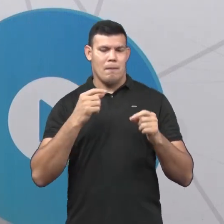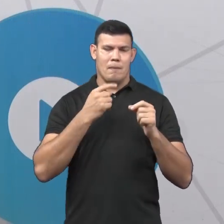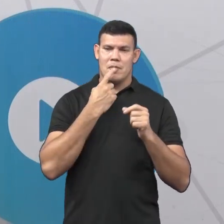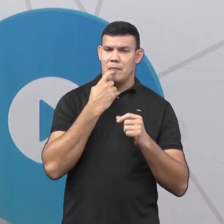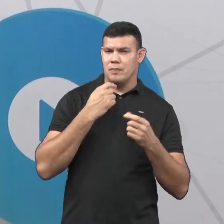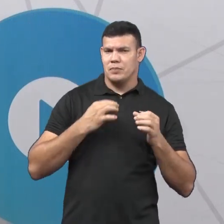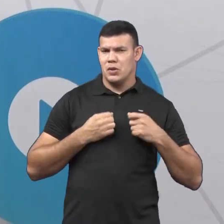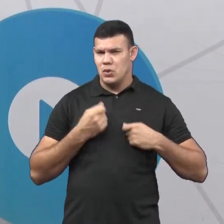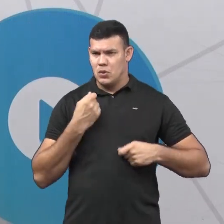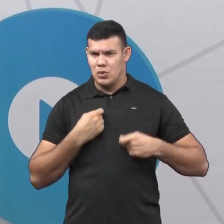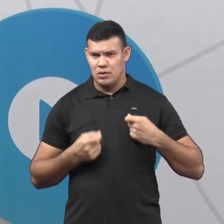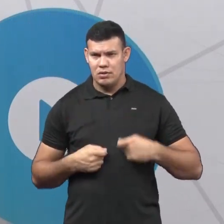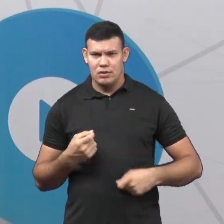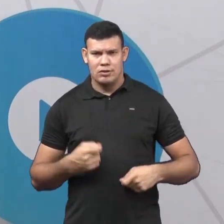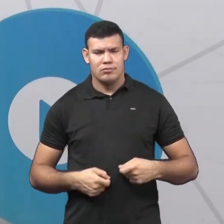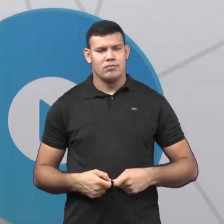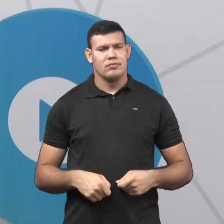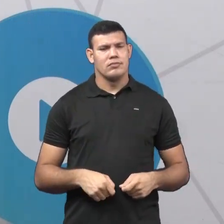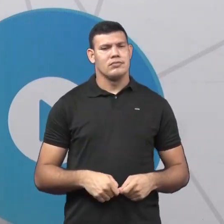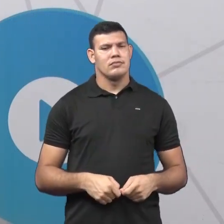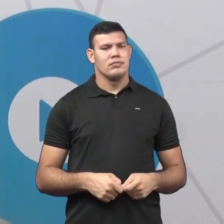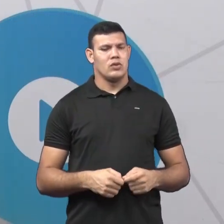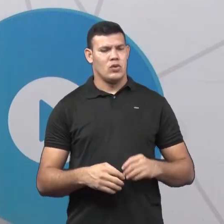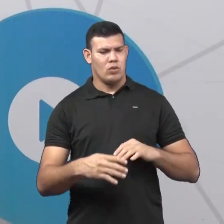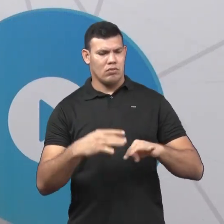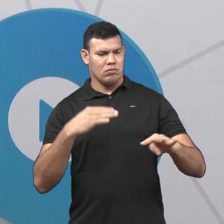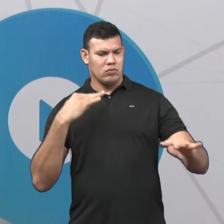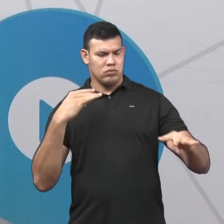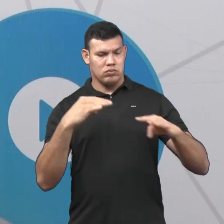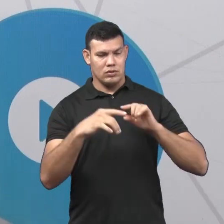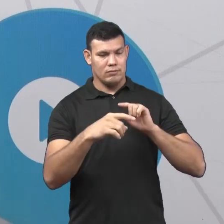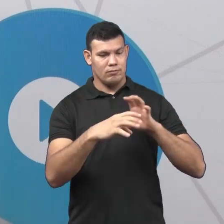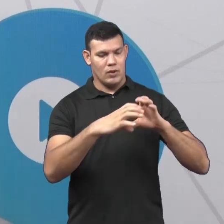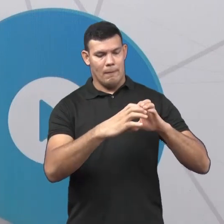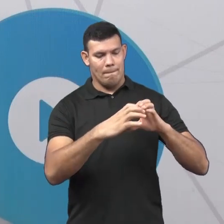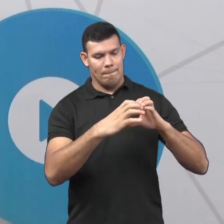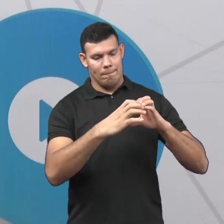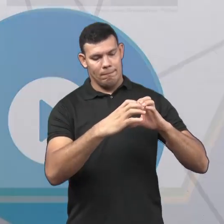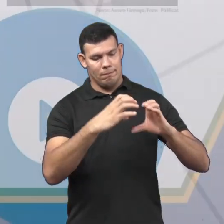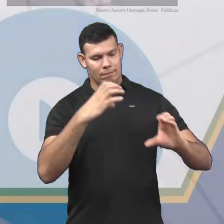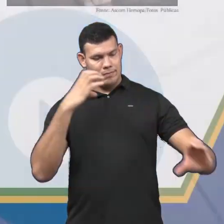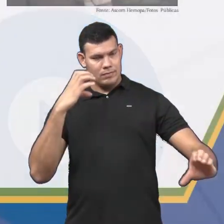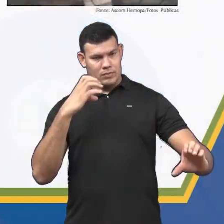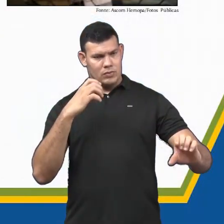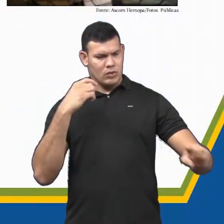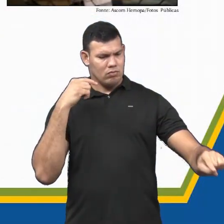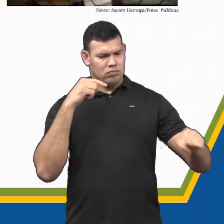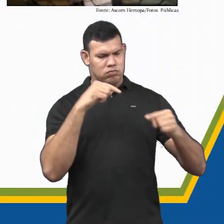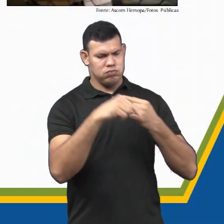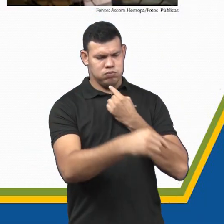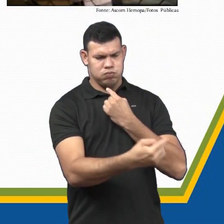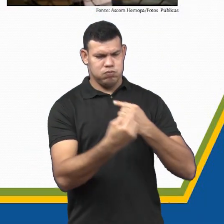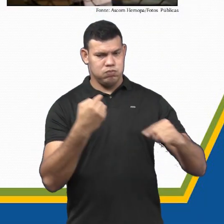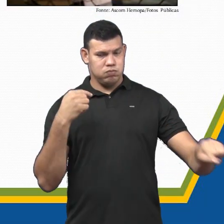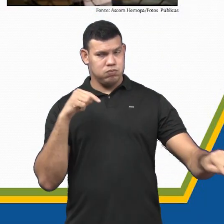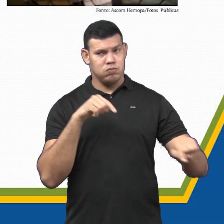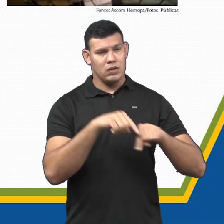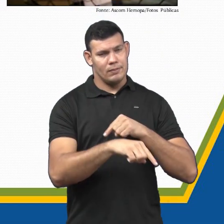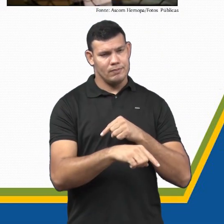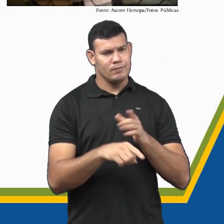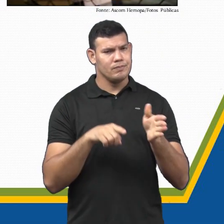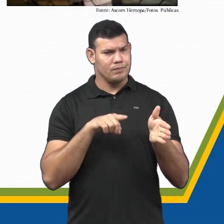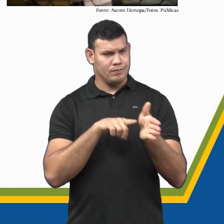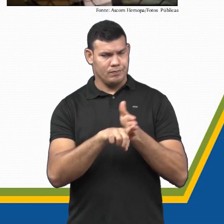é manter esse meio fluido para que ocorra a circulação sanguínea no nosso corpo. Segunda